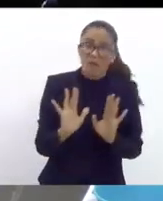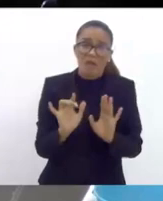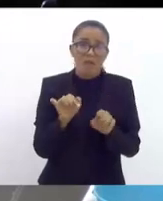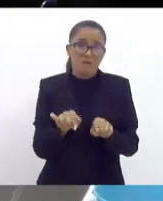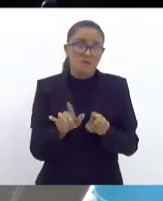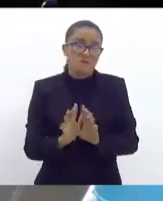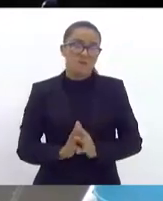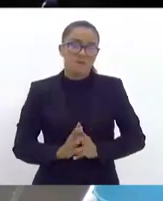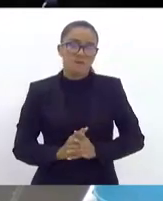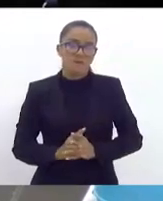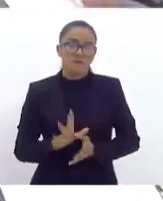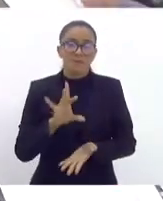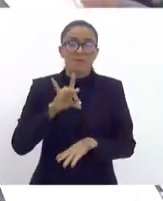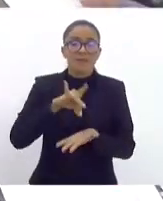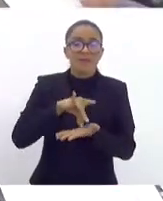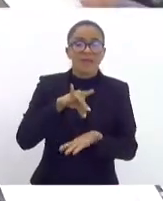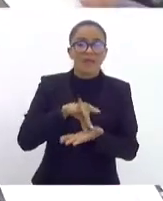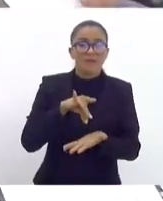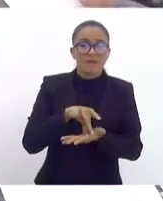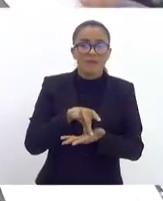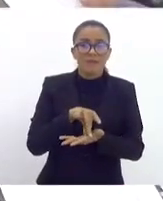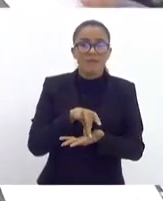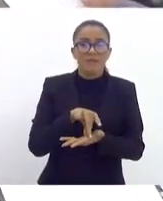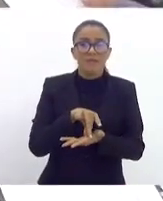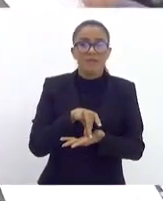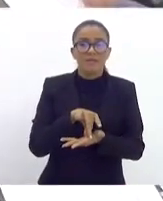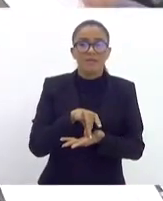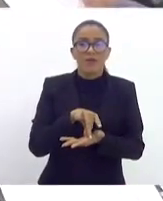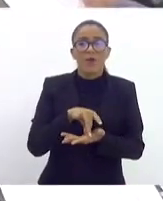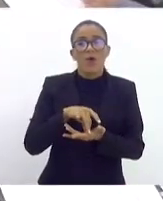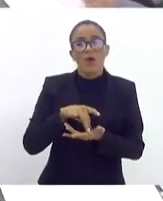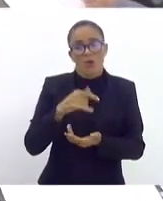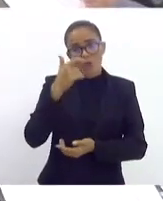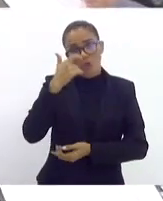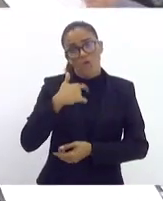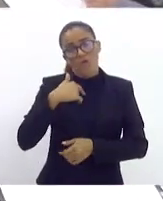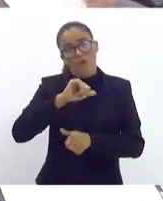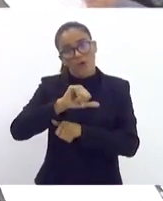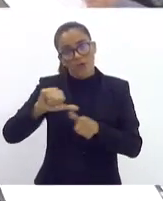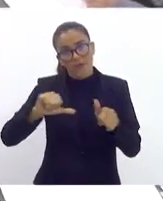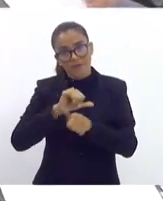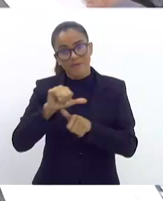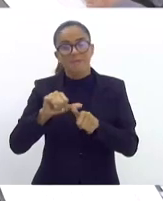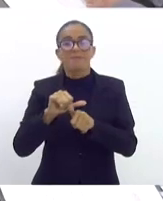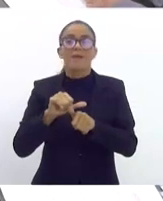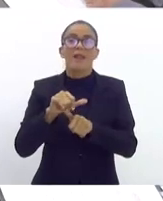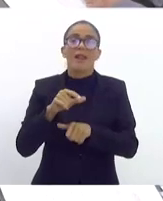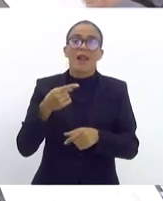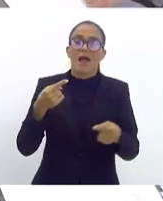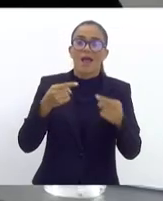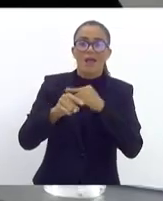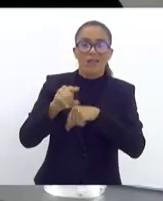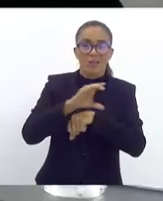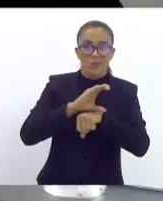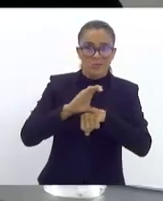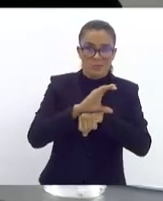isso na verdade eu vou até retificar o meu voto pela inconstitucionalidade